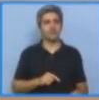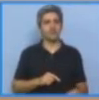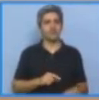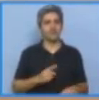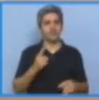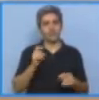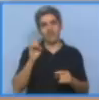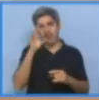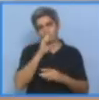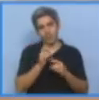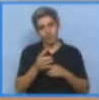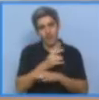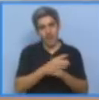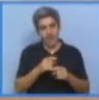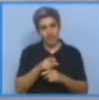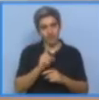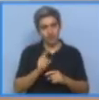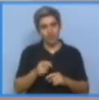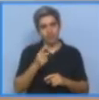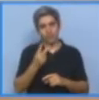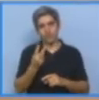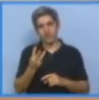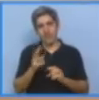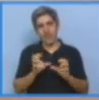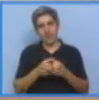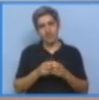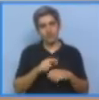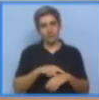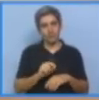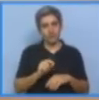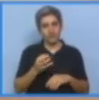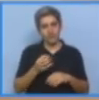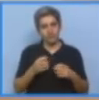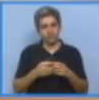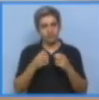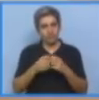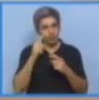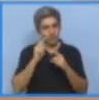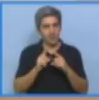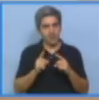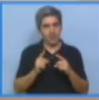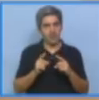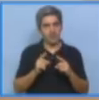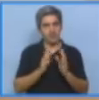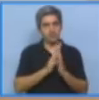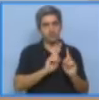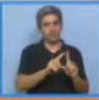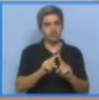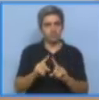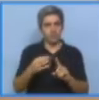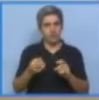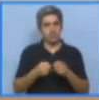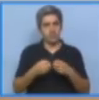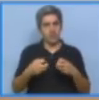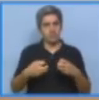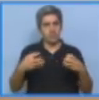e um campeonato começou por duas, três equipas, que foi um momento mesmo de confraternização entre dioceses e que se